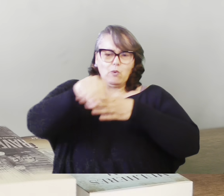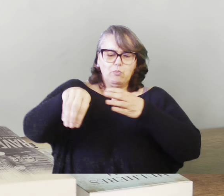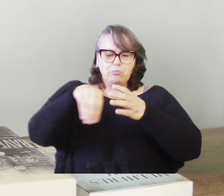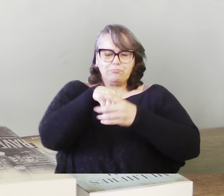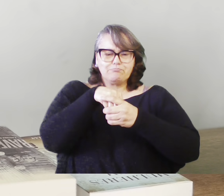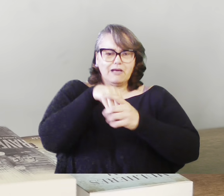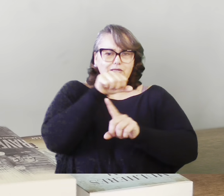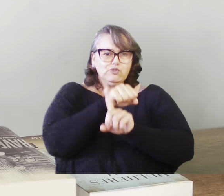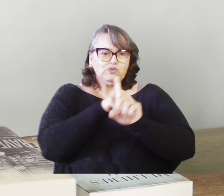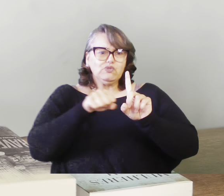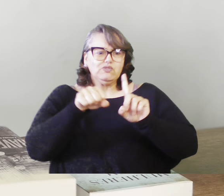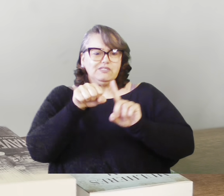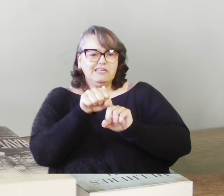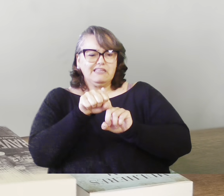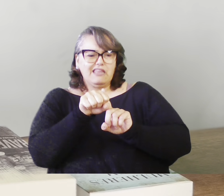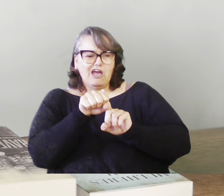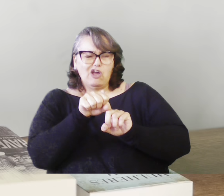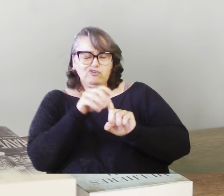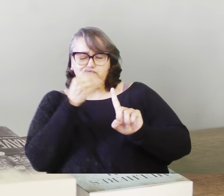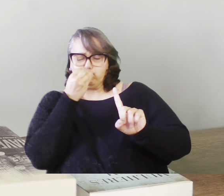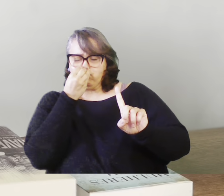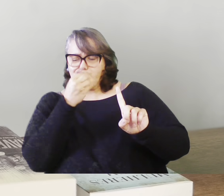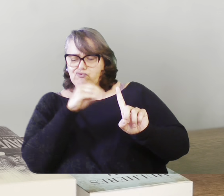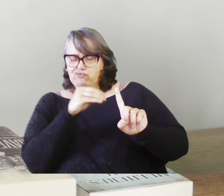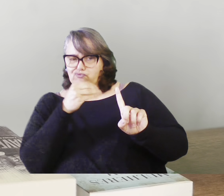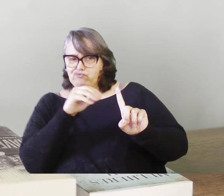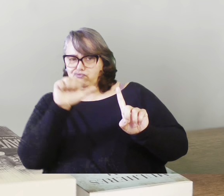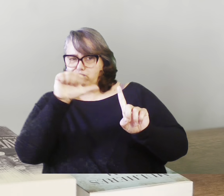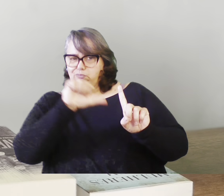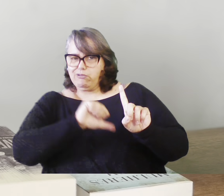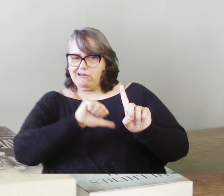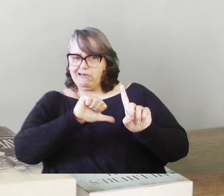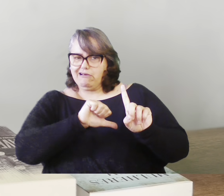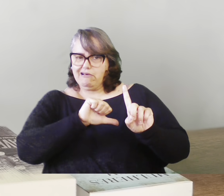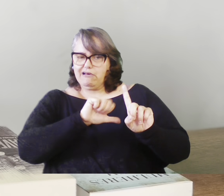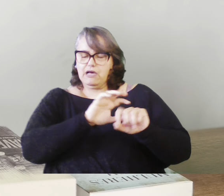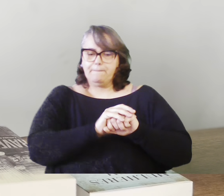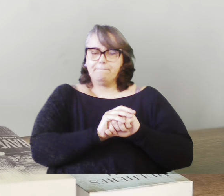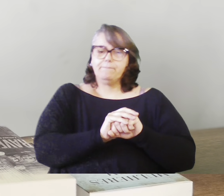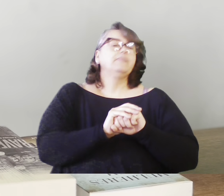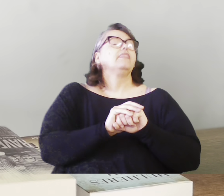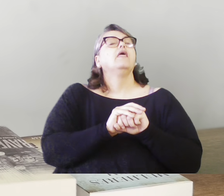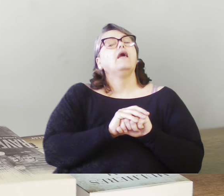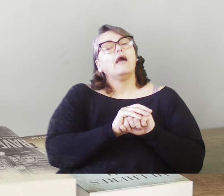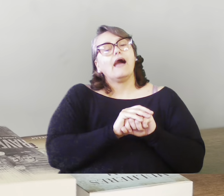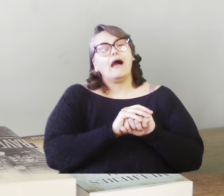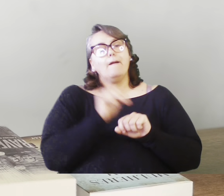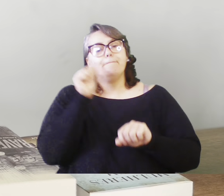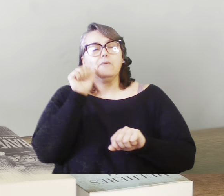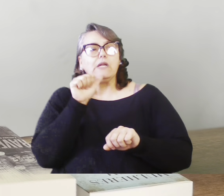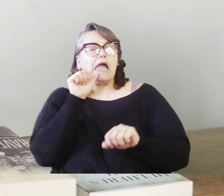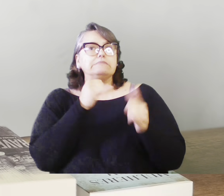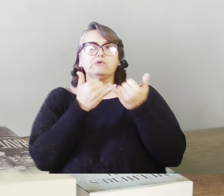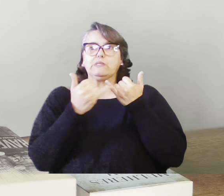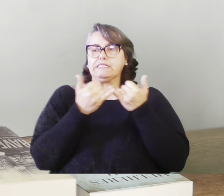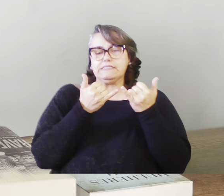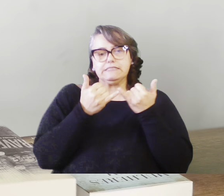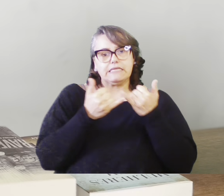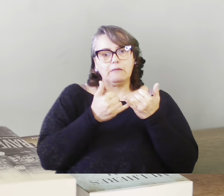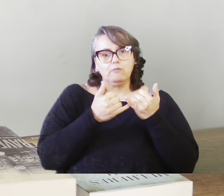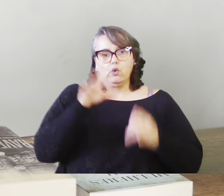ocupavam papéis de certo nível de reprovação dentro da sociedade,